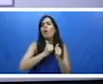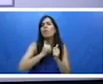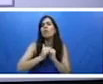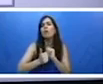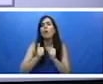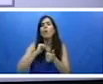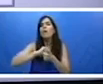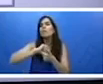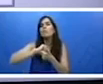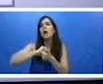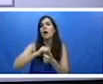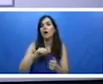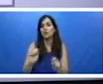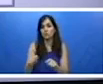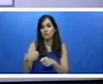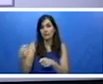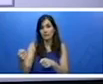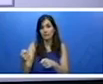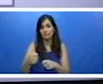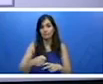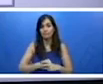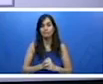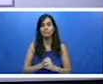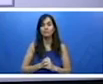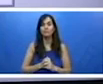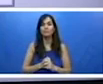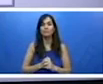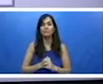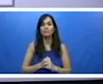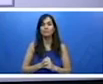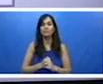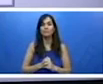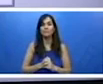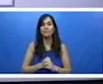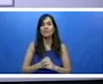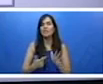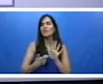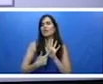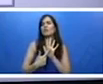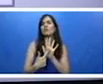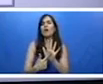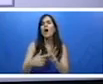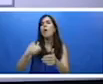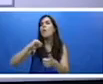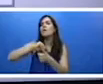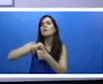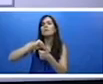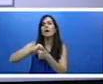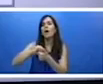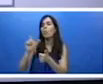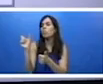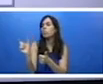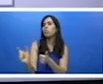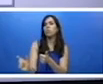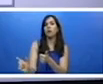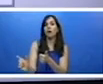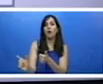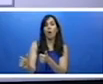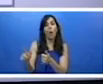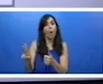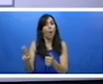Que expressam a avaliação que você faz dele. Ou seja, que revelem qualidades ou problemas que